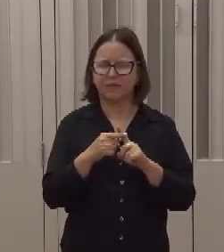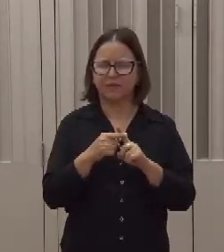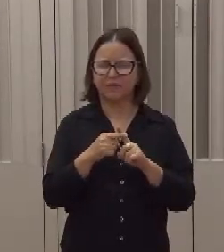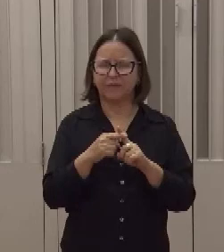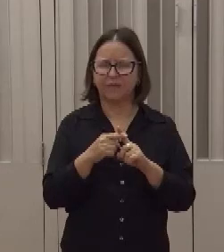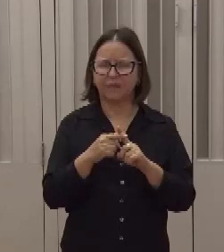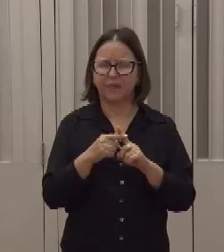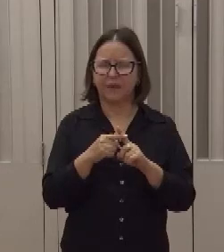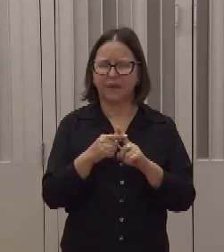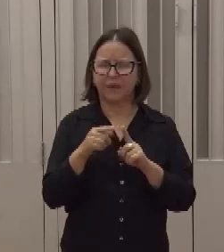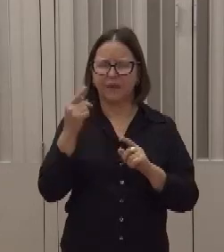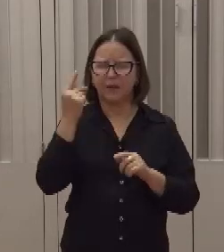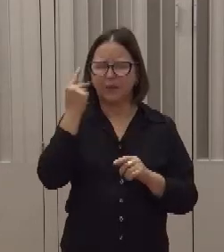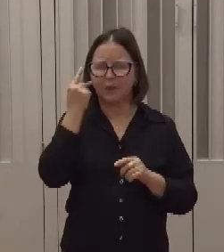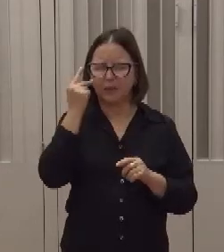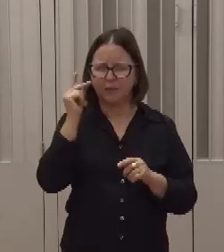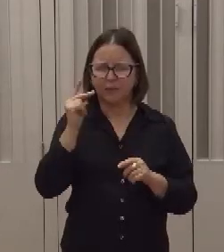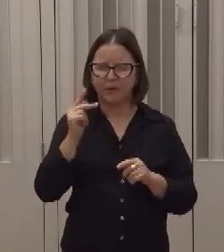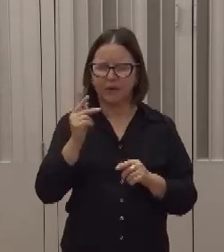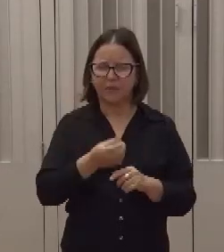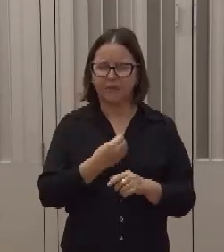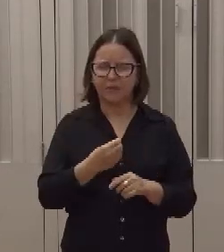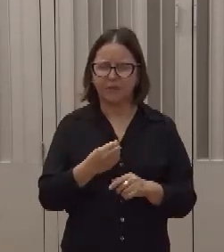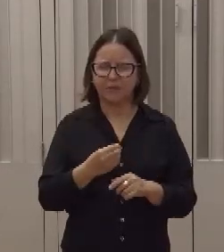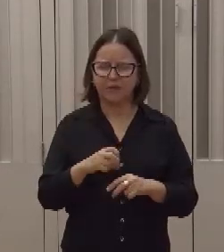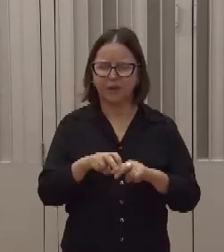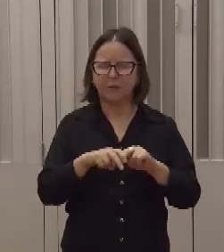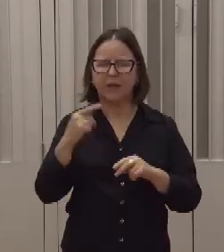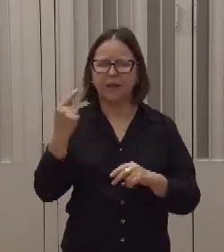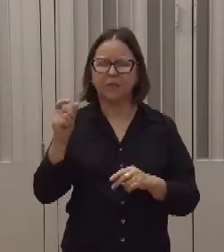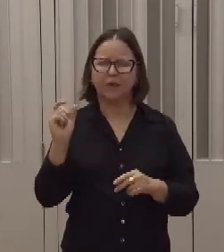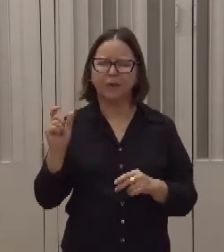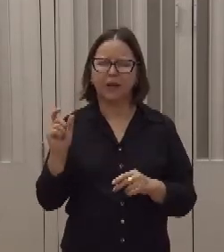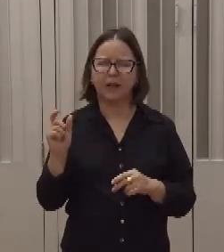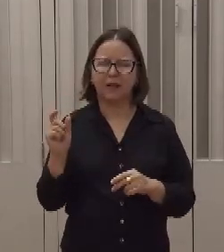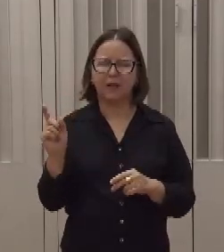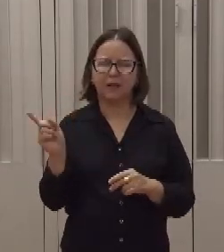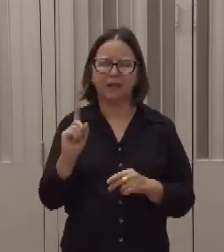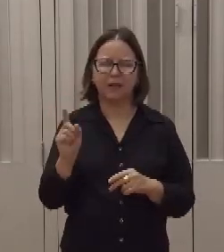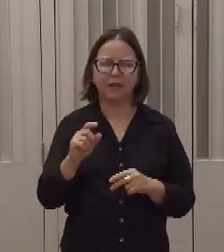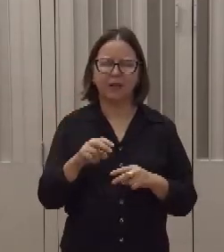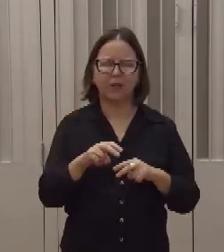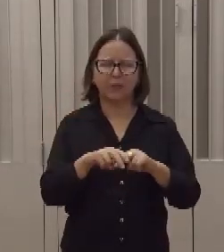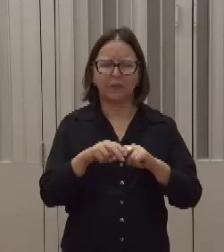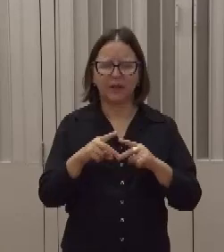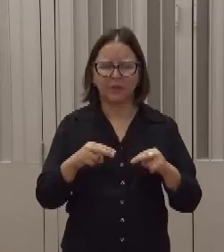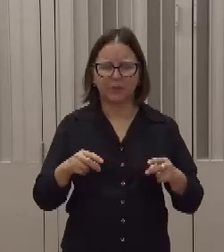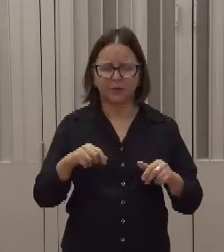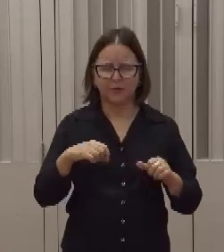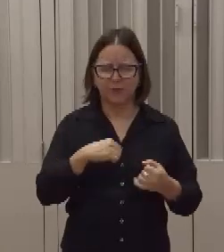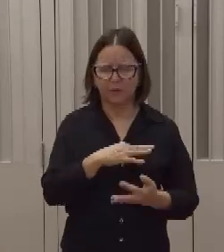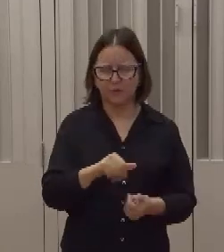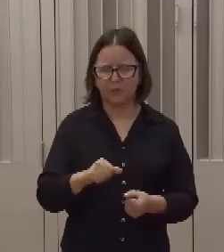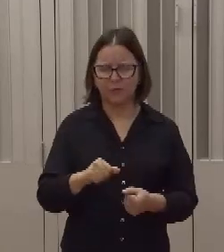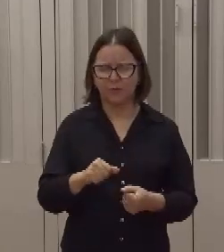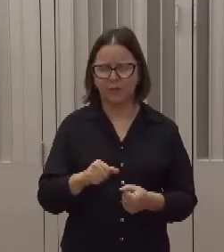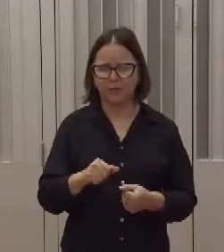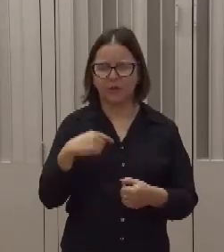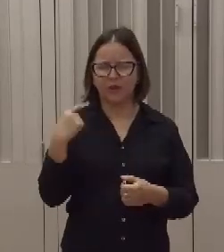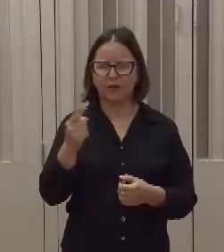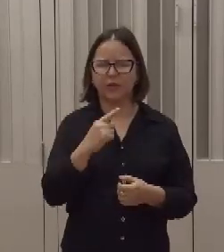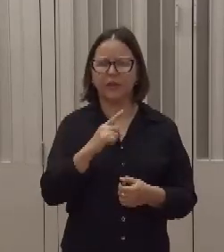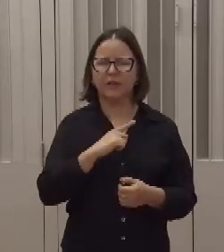formatarmos a Tua palavra e não ao mundo, e não ao século, não ao secularismo, ó Pai. Que nós sejamos corajosos